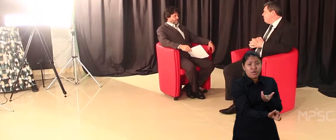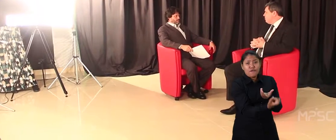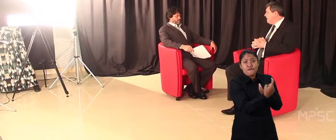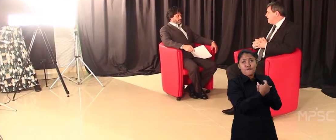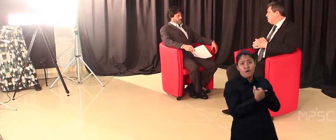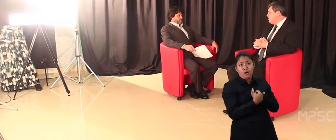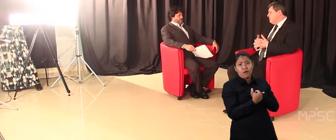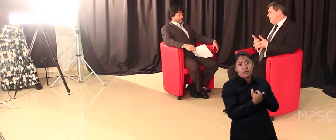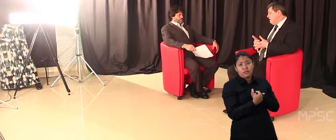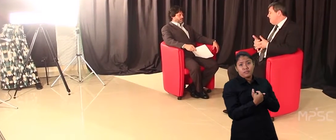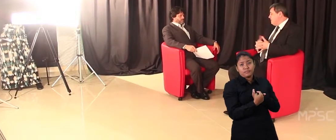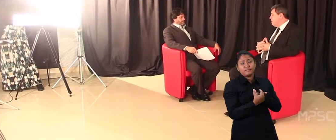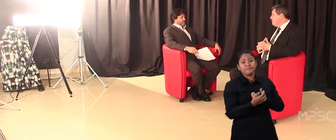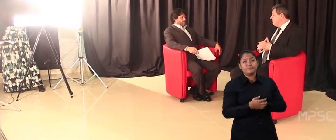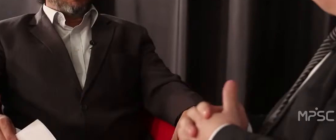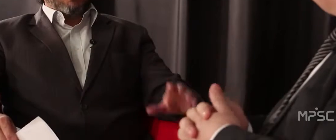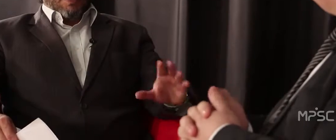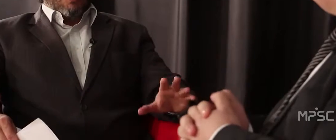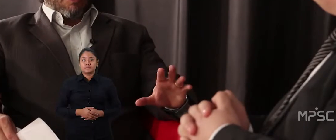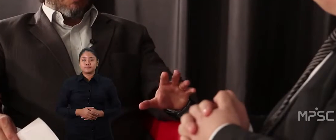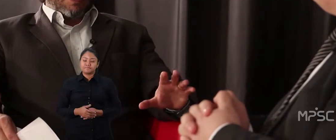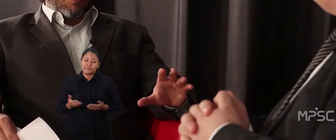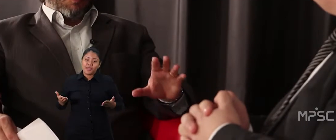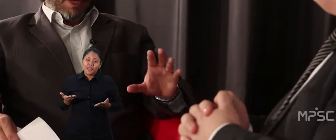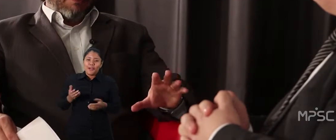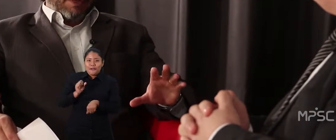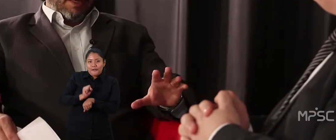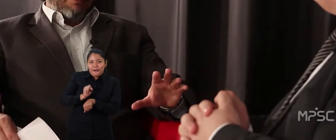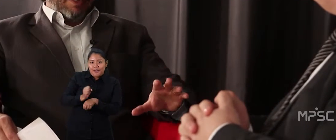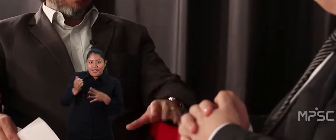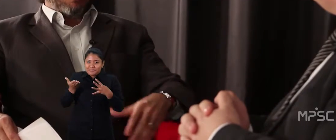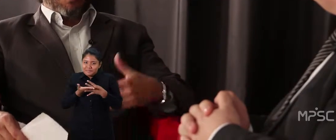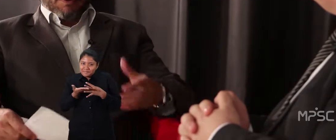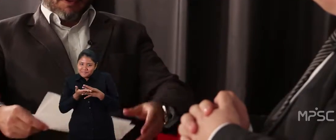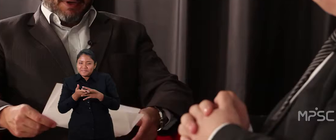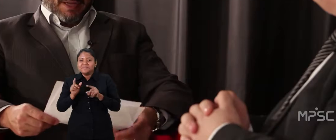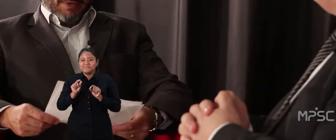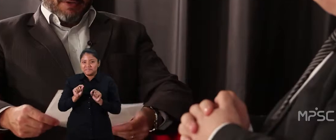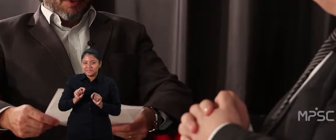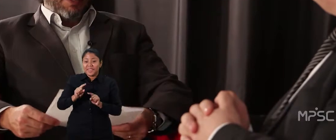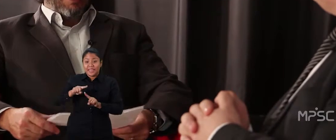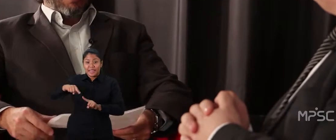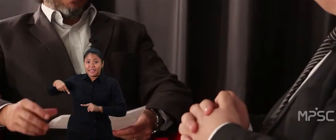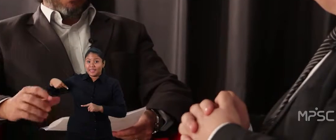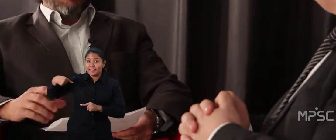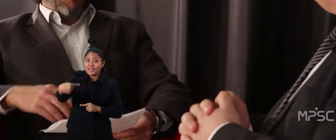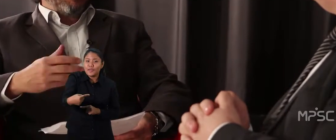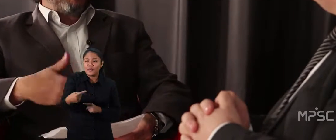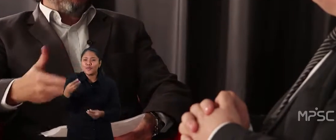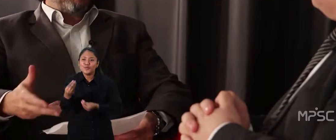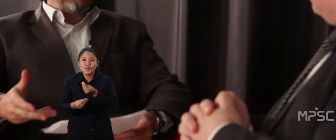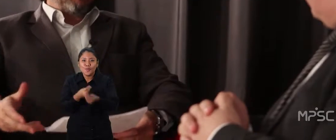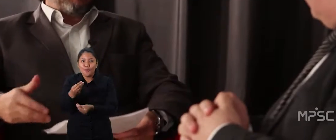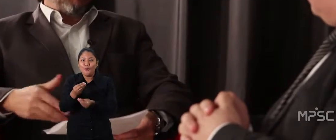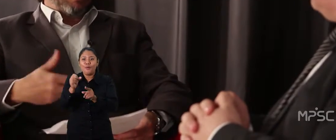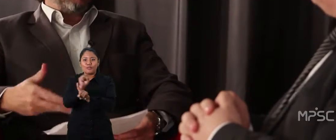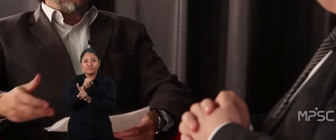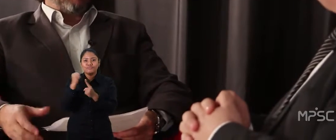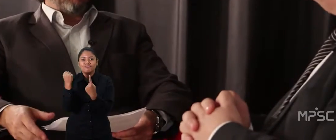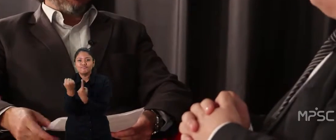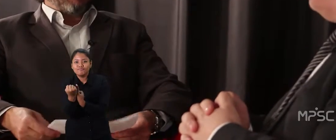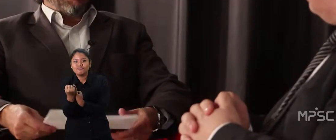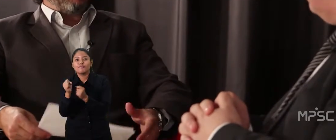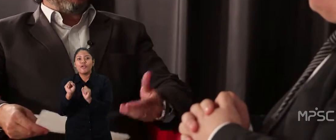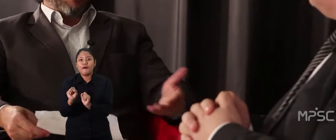público que foi aplicado indevidamente. Nós vamos fazer um breve intervalo e depois vamos falar mais sobre como as pessoas ou